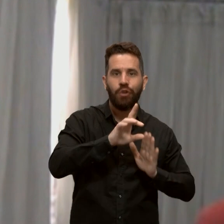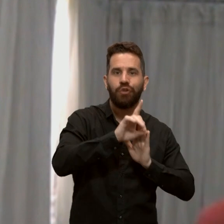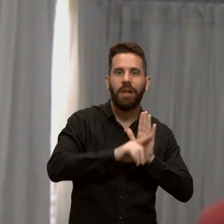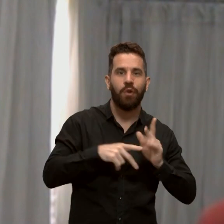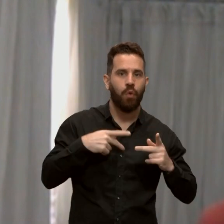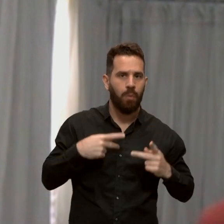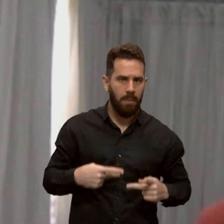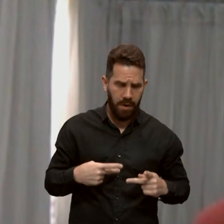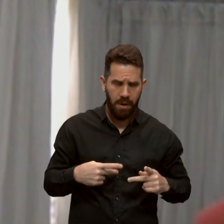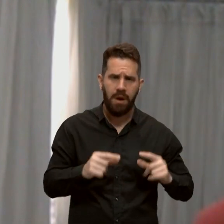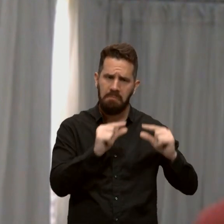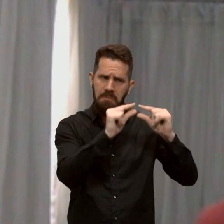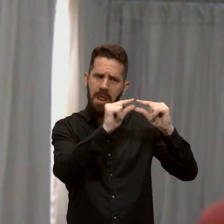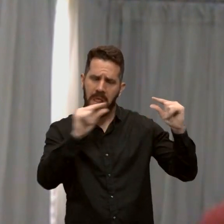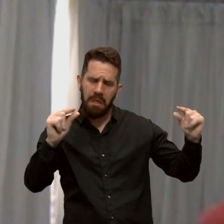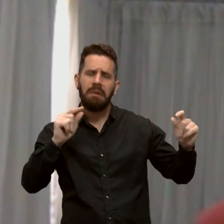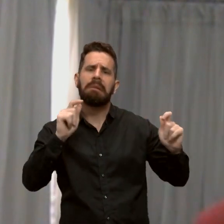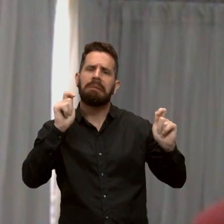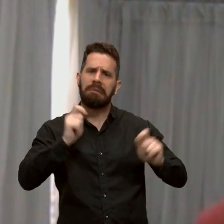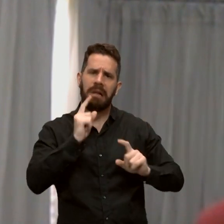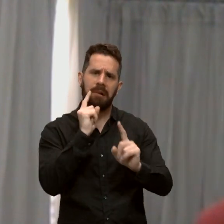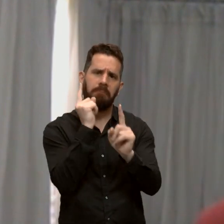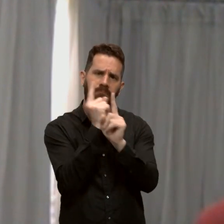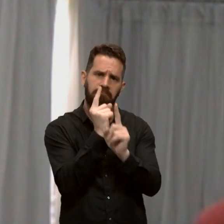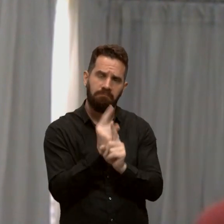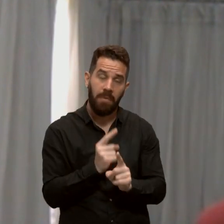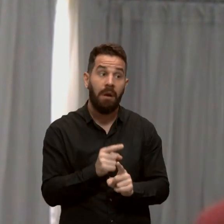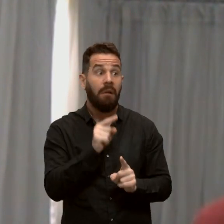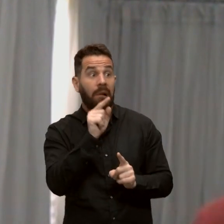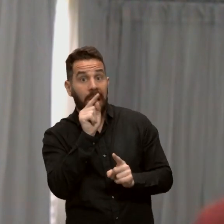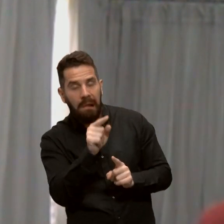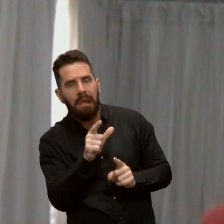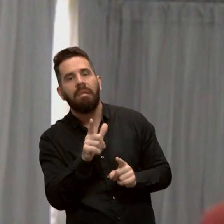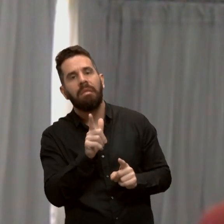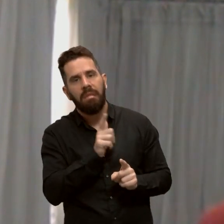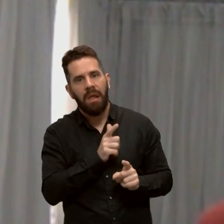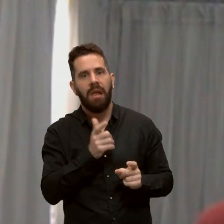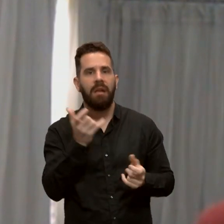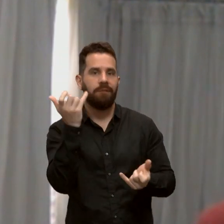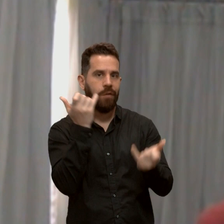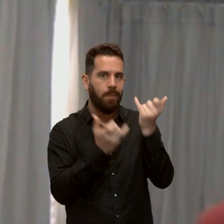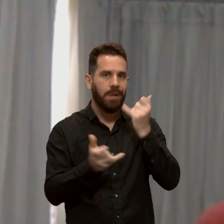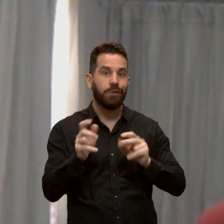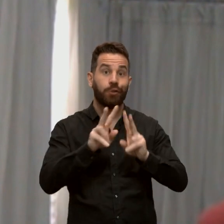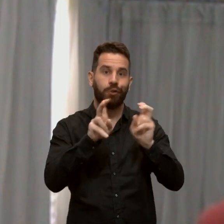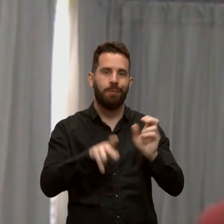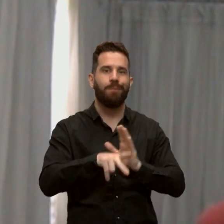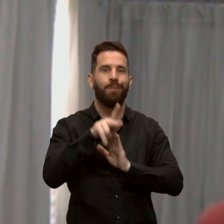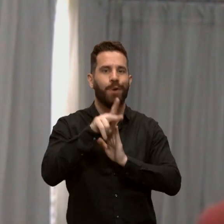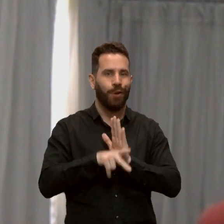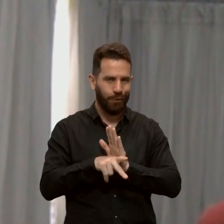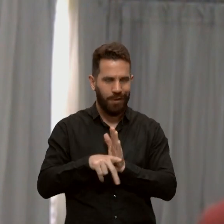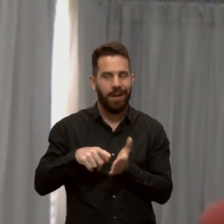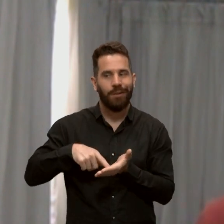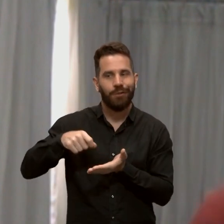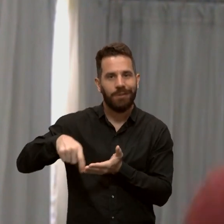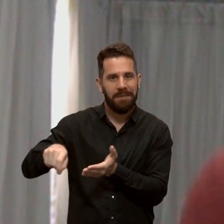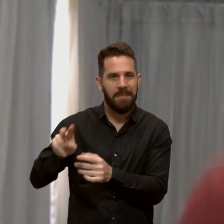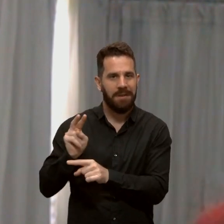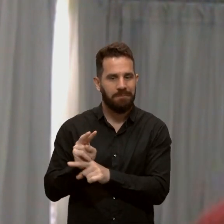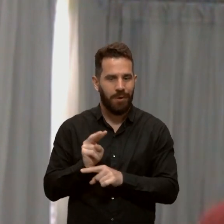na página do movimento tem tudo sobre os sementes de proteção. Mas, independente disso, eu quero falar para o público nosso